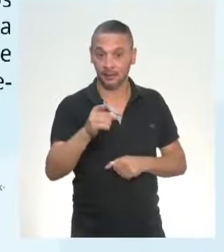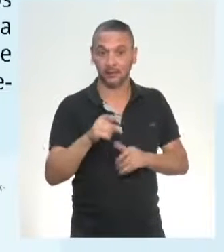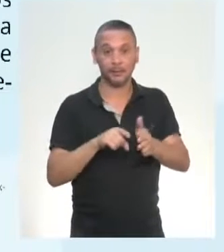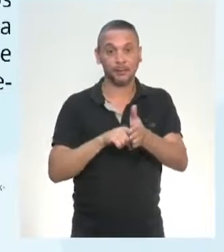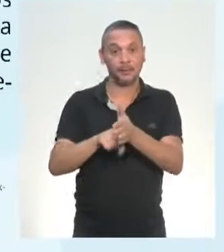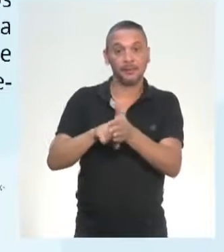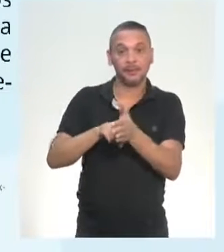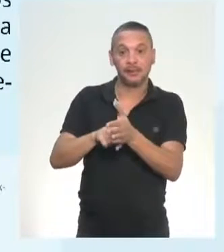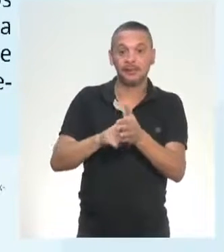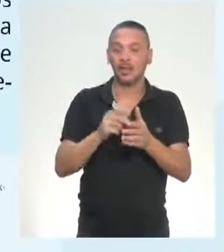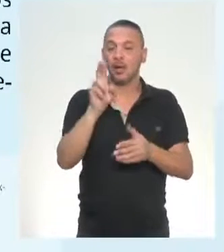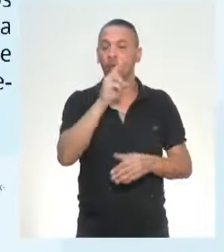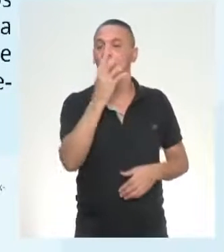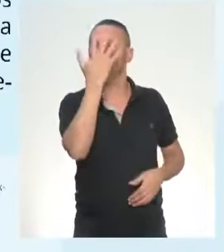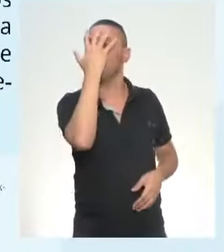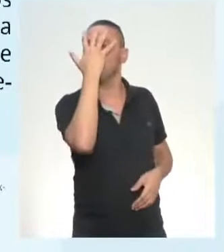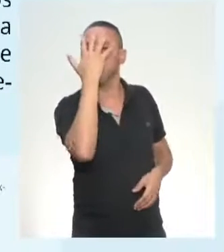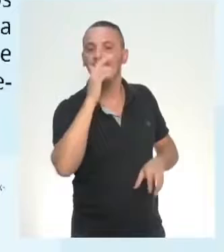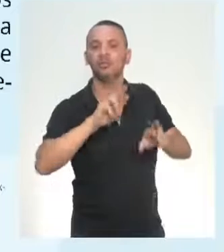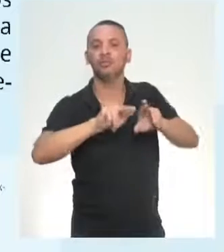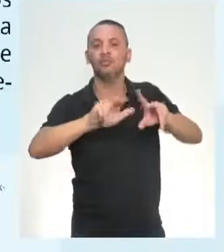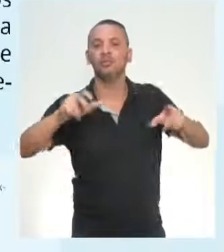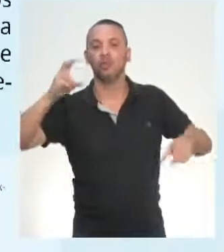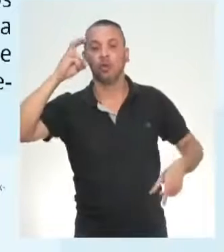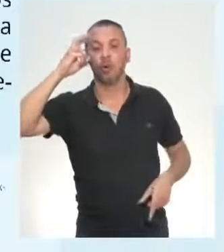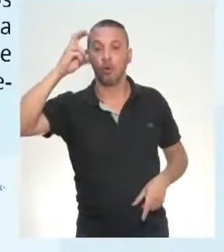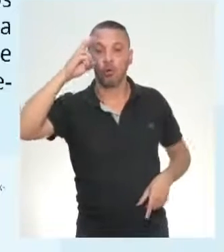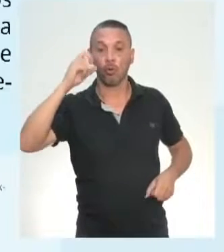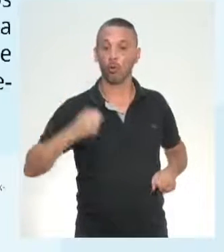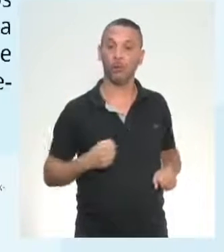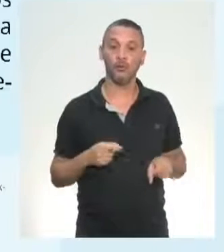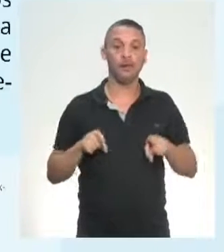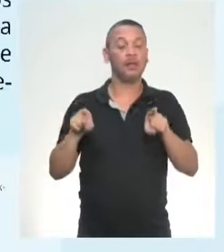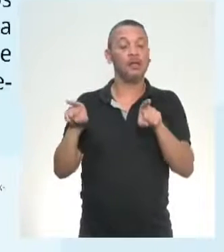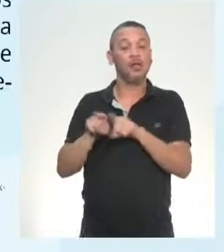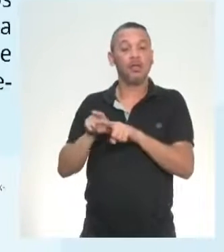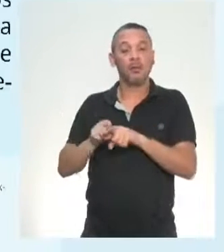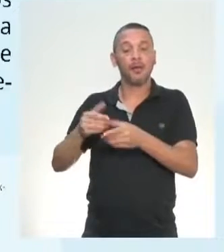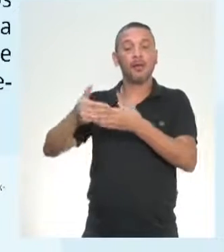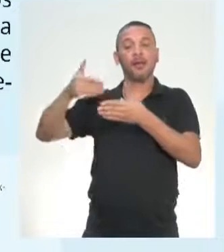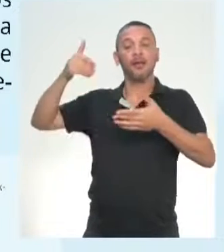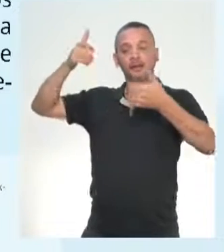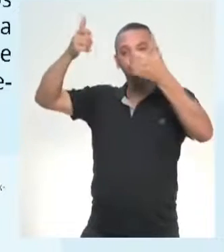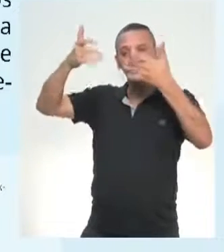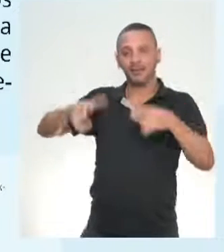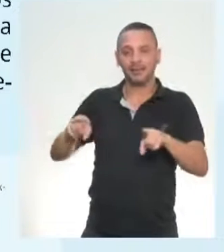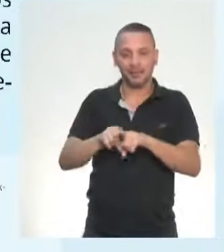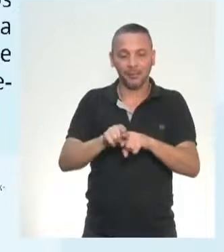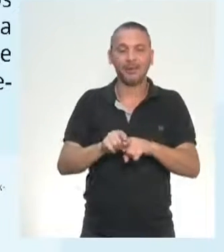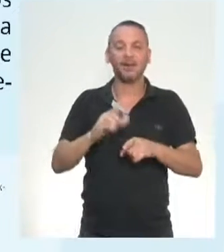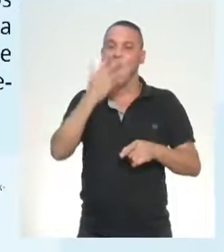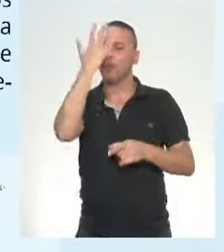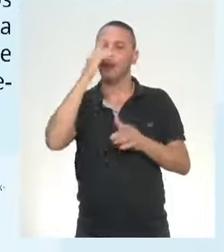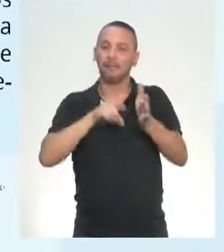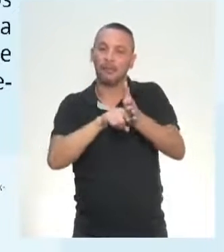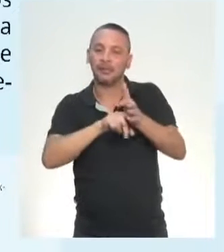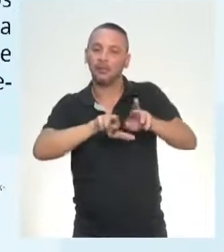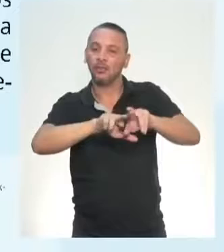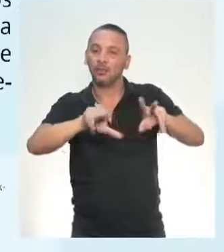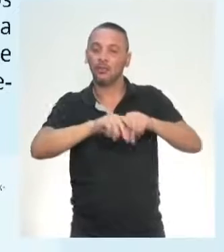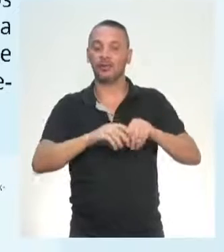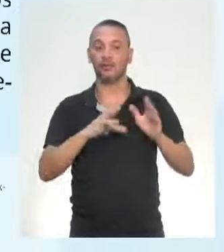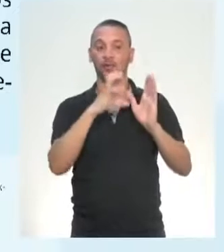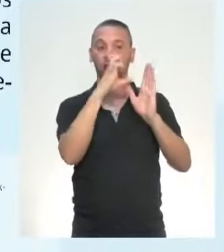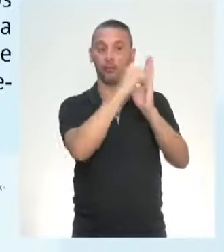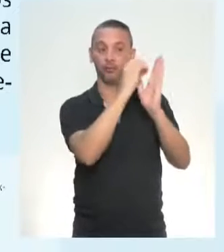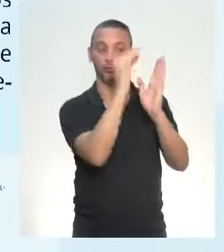vai pesquisar sobre o uso das máscaras em diferentes culturas, além daquelas mencionadas anteriormente aqui na aula. Faça